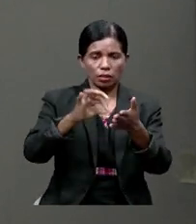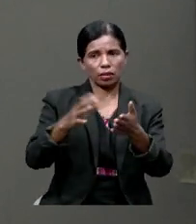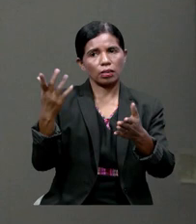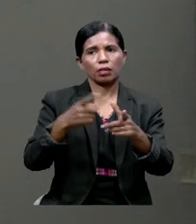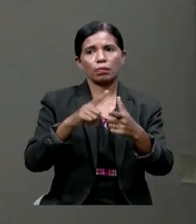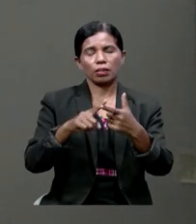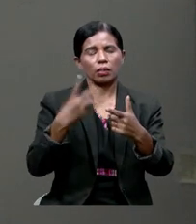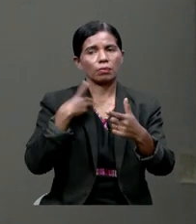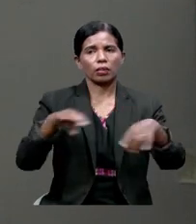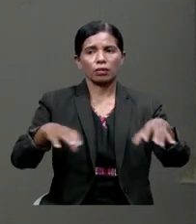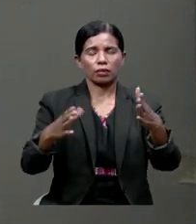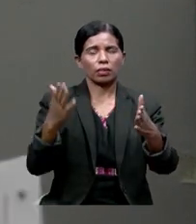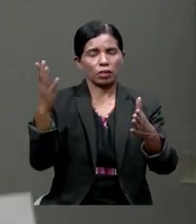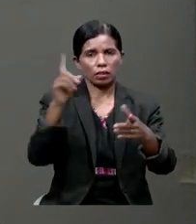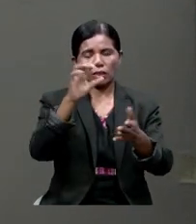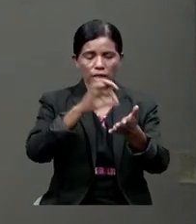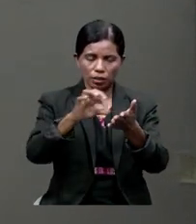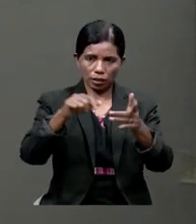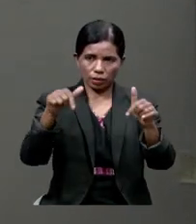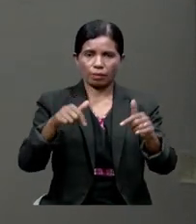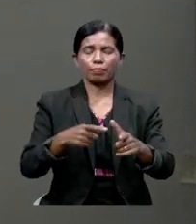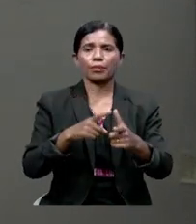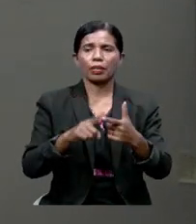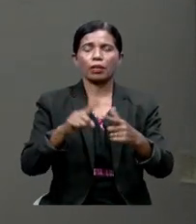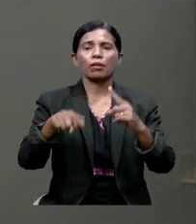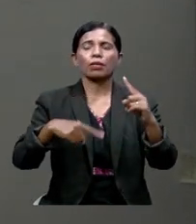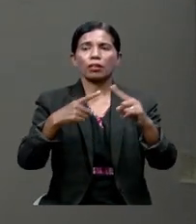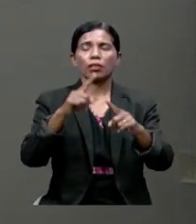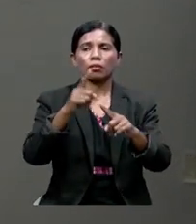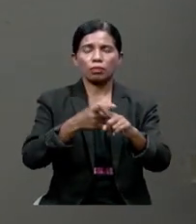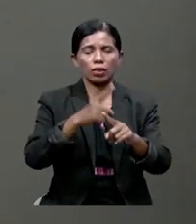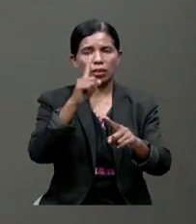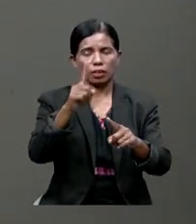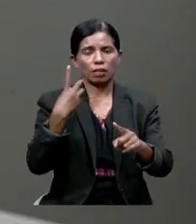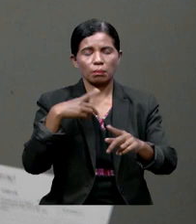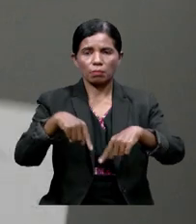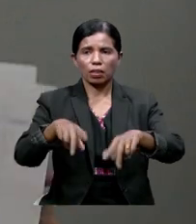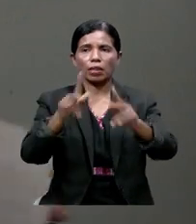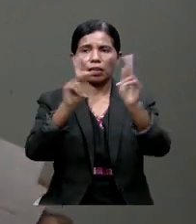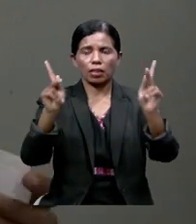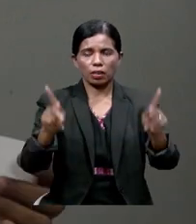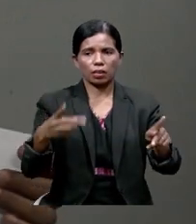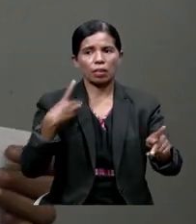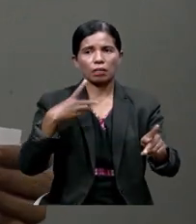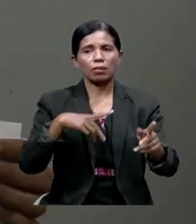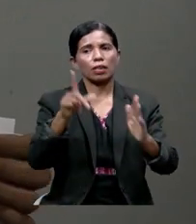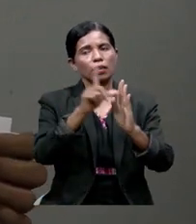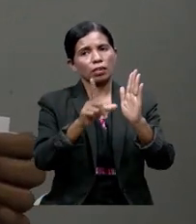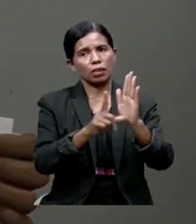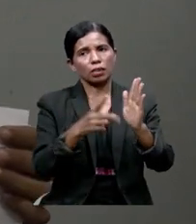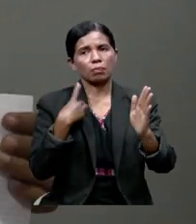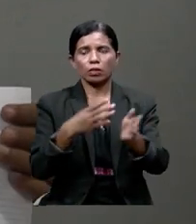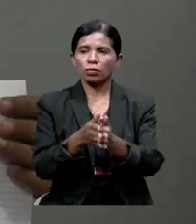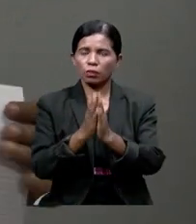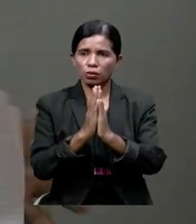kami ini fungsional ini saya asin ini. Wah ini lah ilu itu full ini, kami tumbal loja sini, kami hari ini tuh fikir sama, ni list ini lain sih, kami sih usah